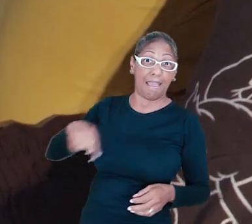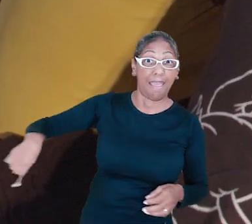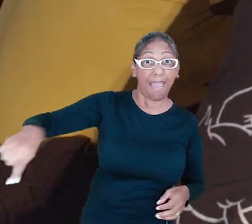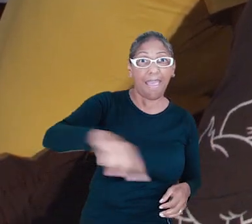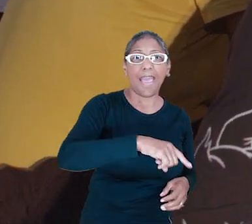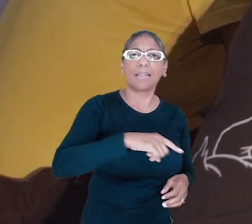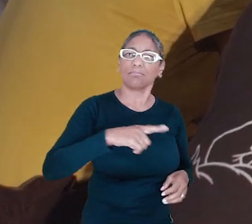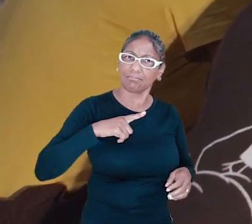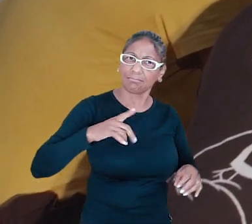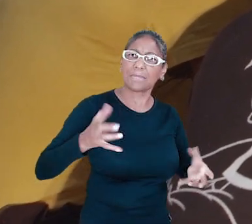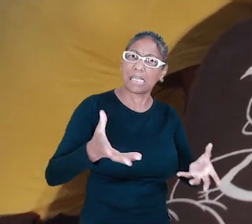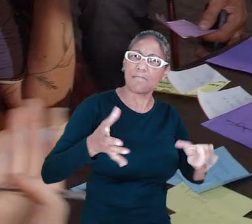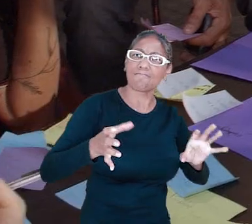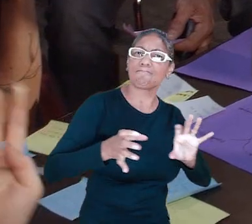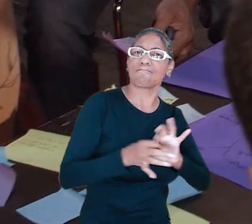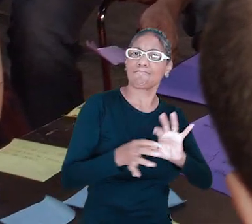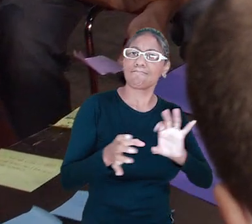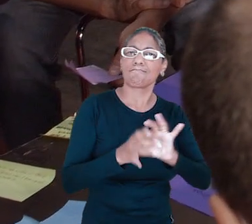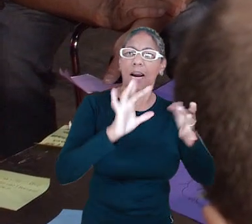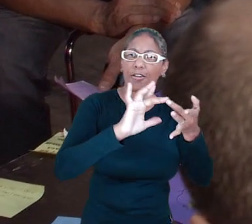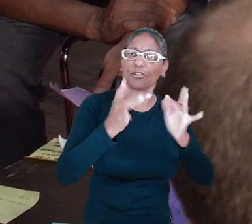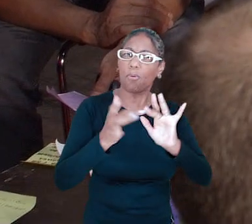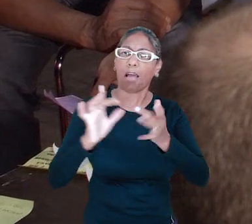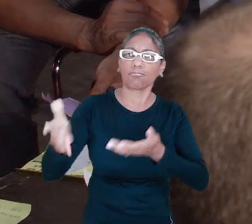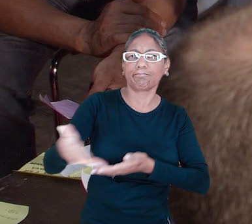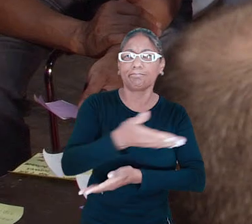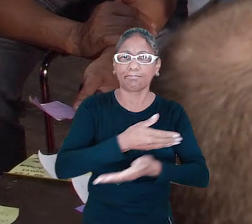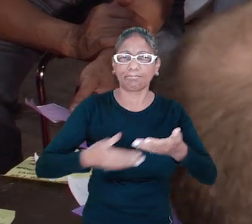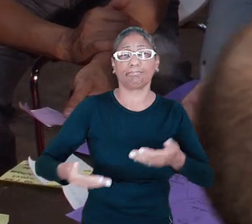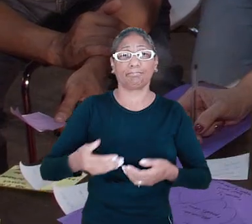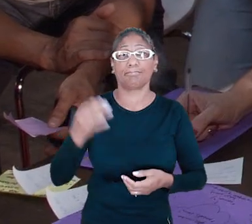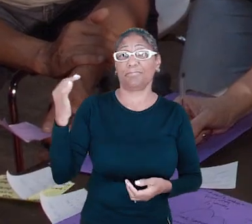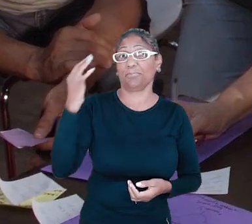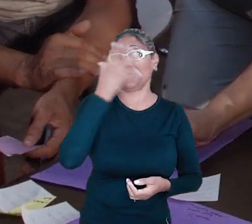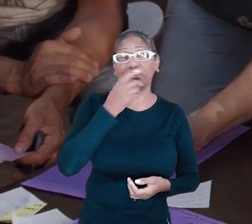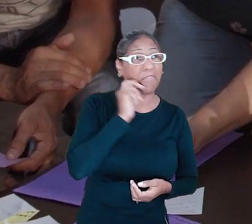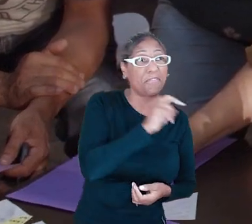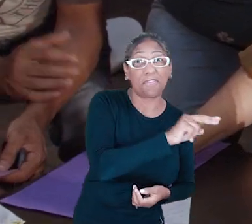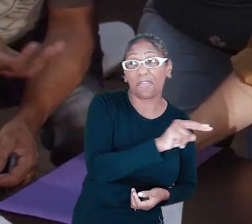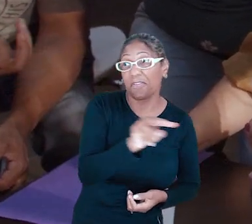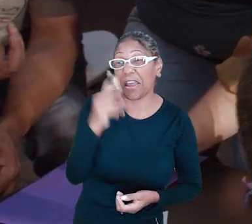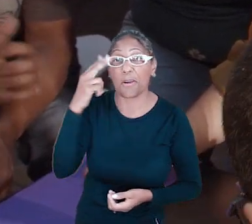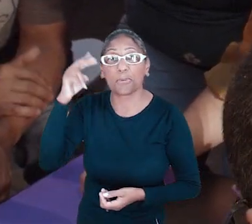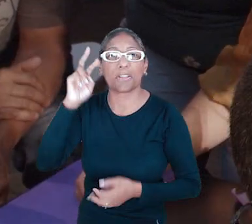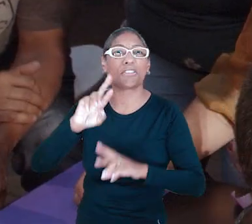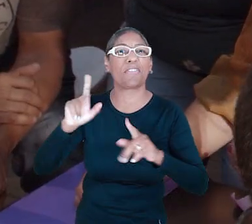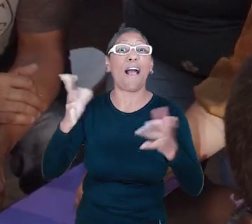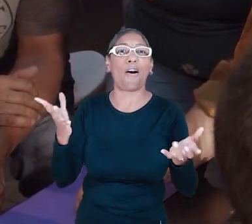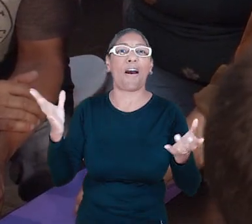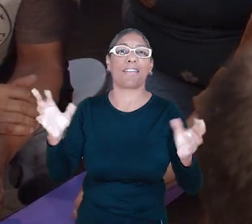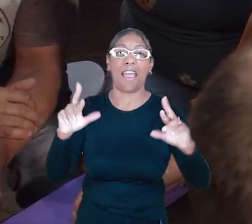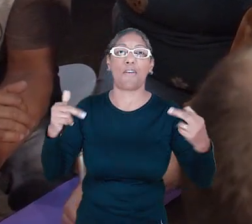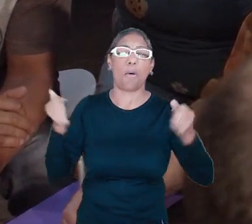já estavam engajados entre eles, né, articulados entre eles. E foi muito bonito ver essas culturas diferentes